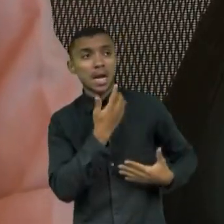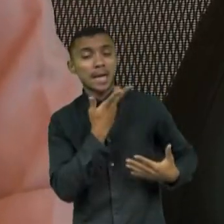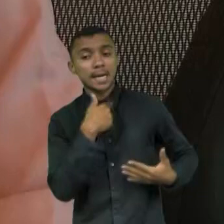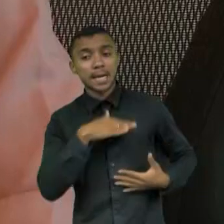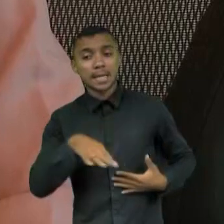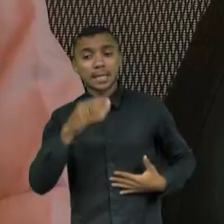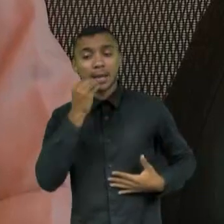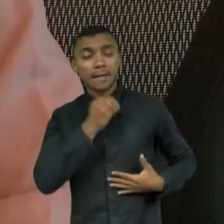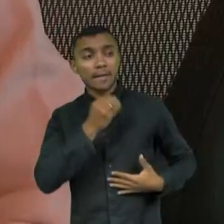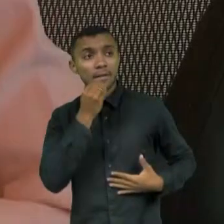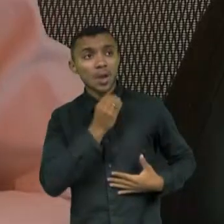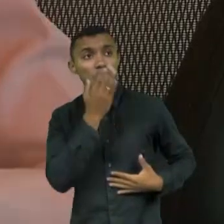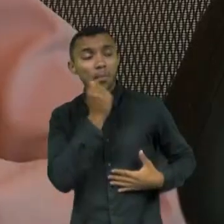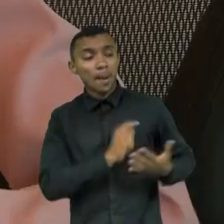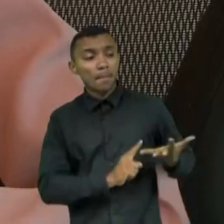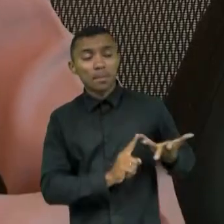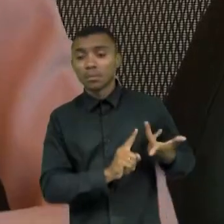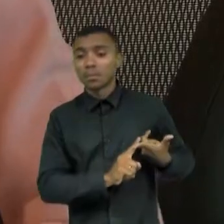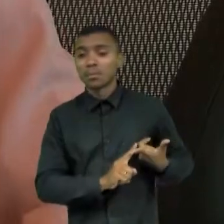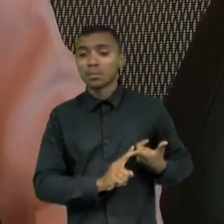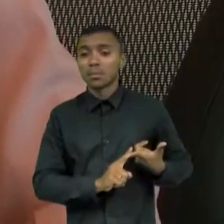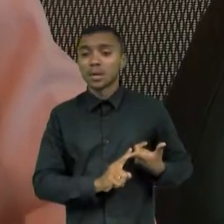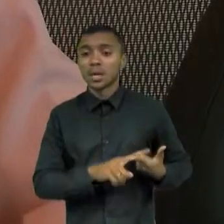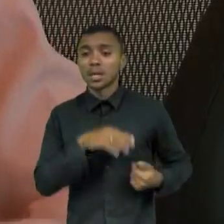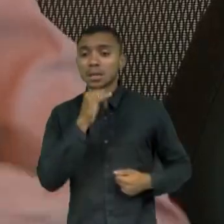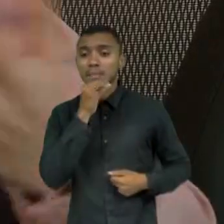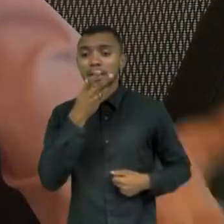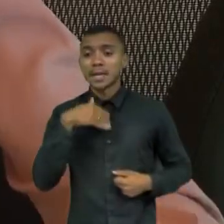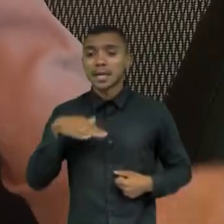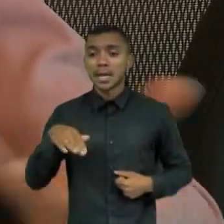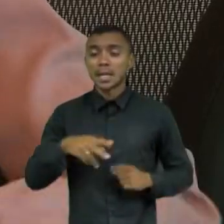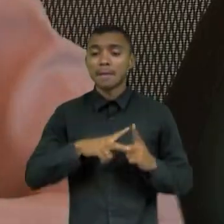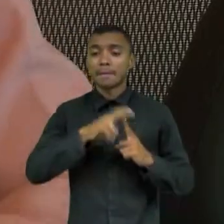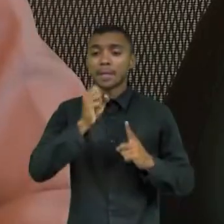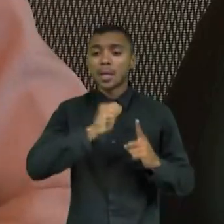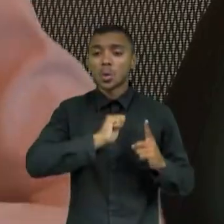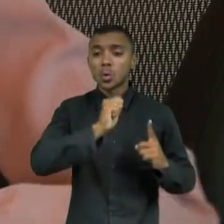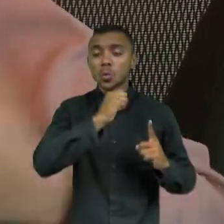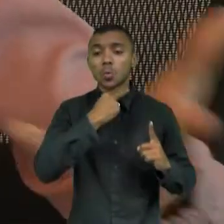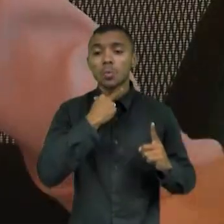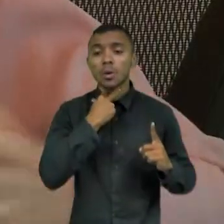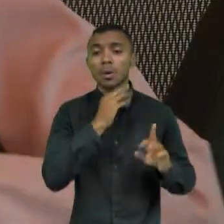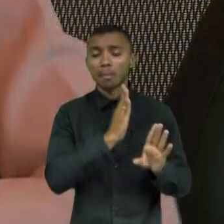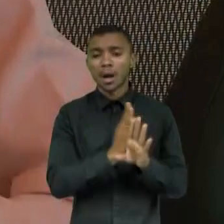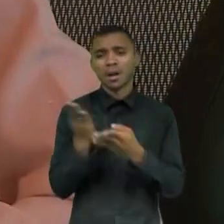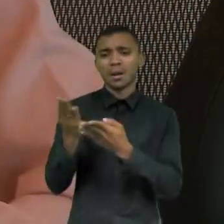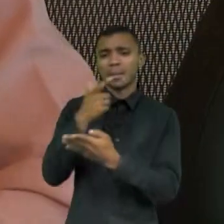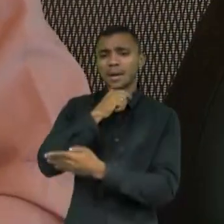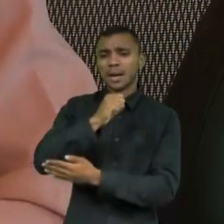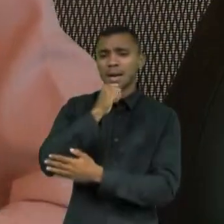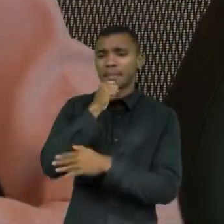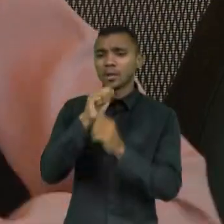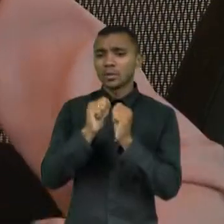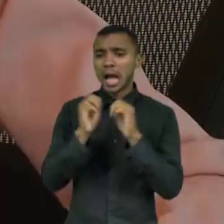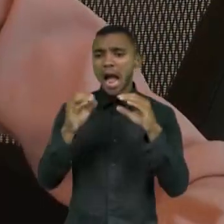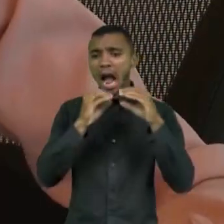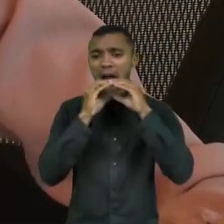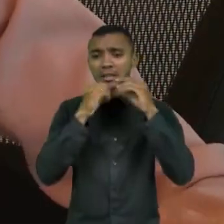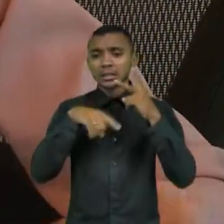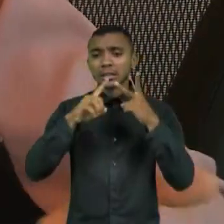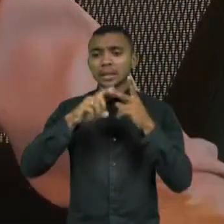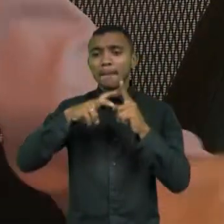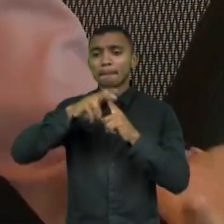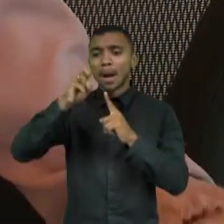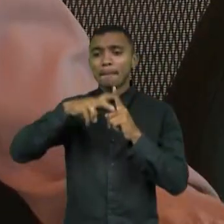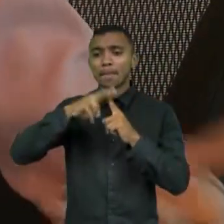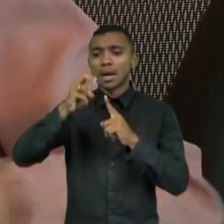se, na verdade, os pais... Então, assim, a criança não vai poder tomar um refrigerante, mas o pai está lá comendo um refrigerante com um mega cheeseburger na